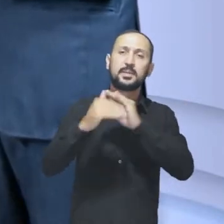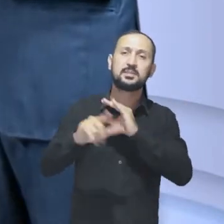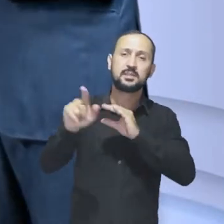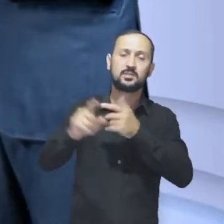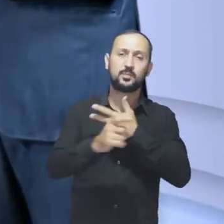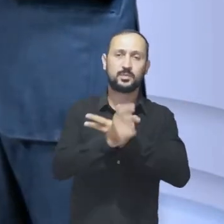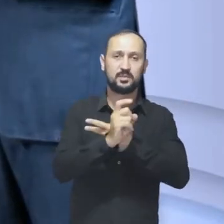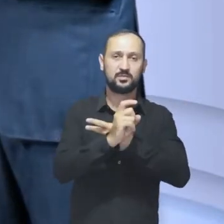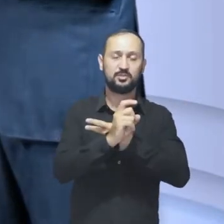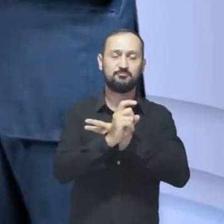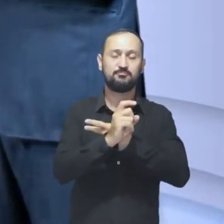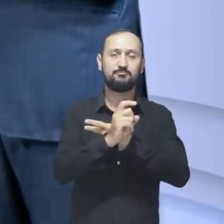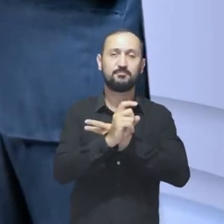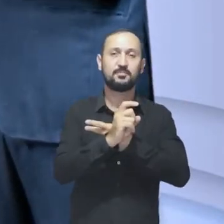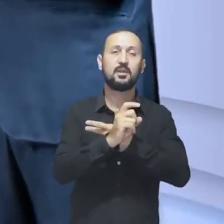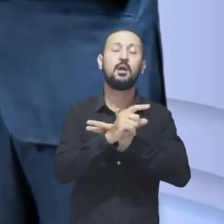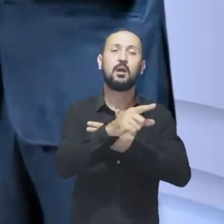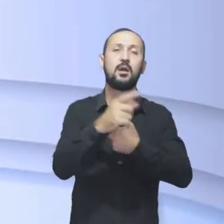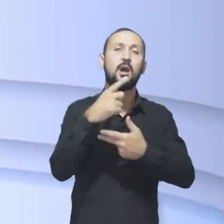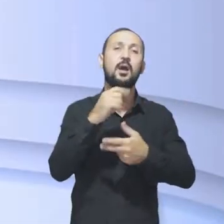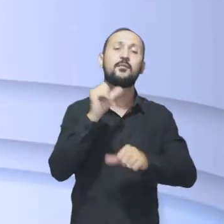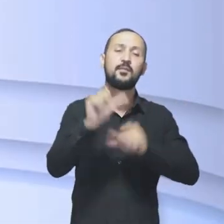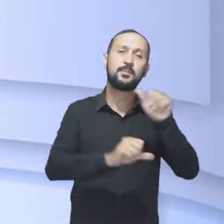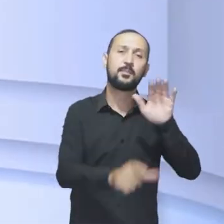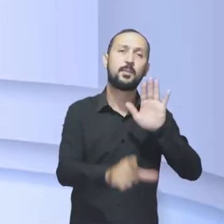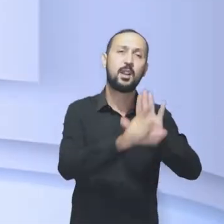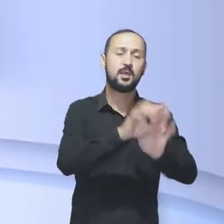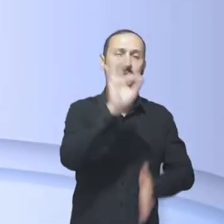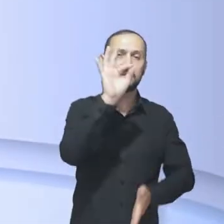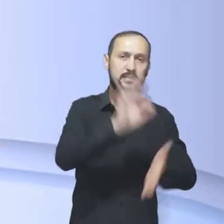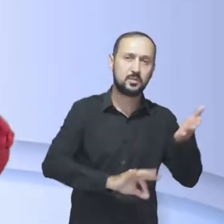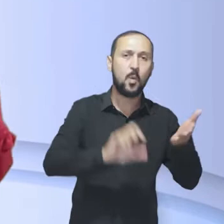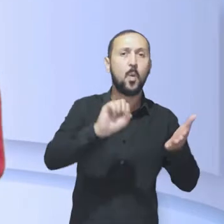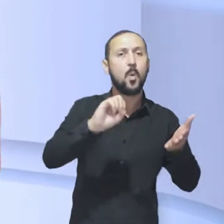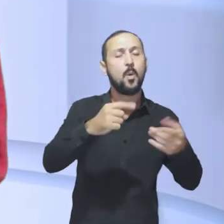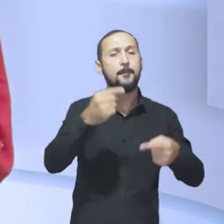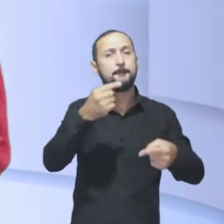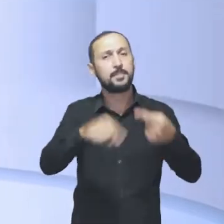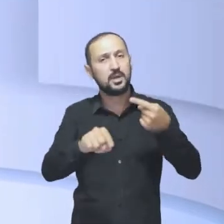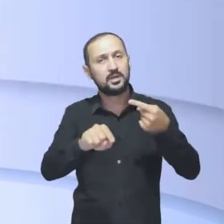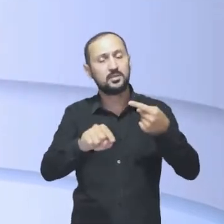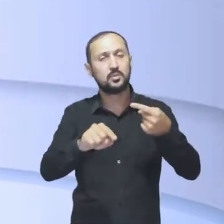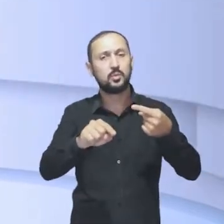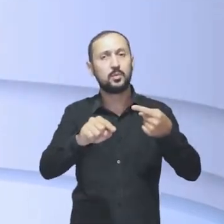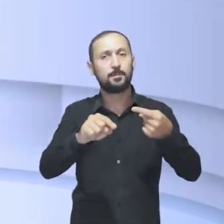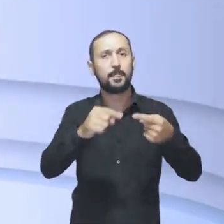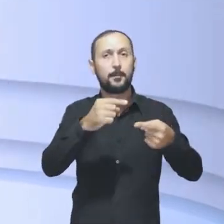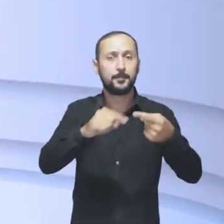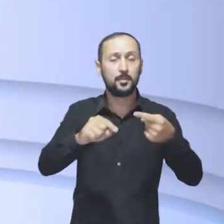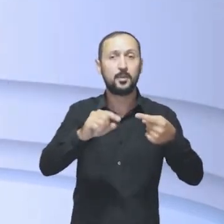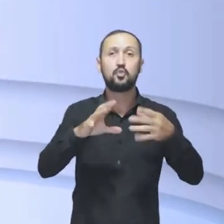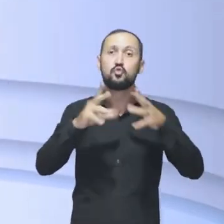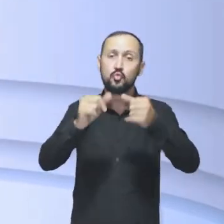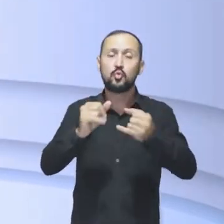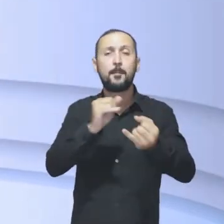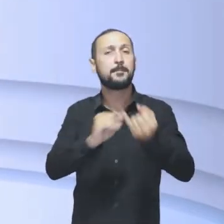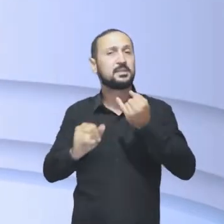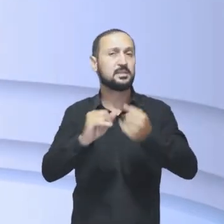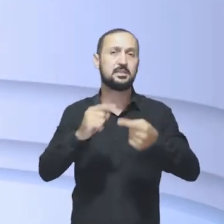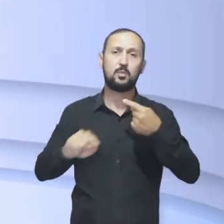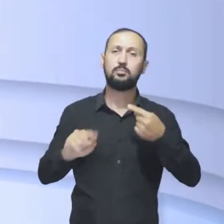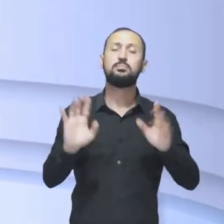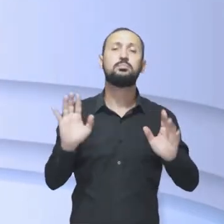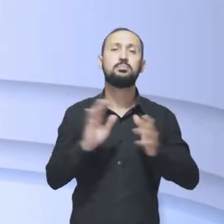novo, a bola está com o Executivo. É uma segunda etapa, analisamos aquele projeto e se o texto corresponde